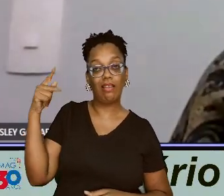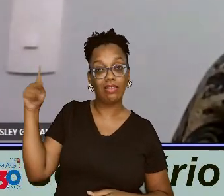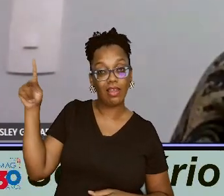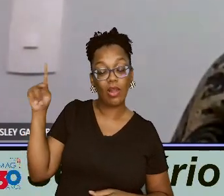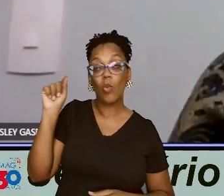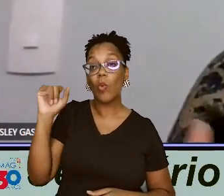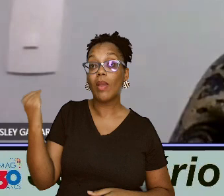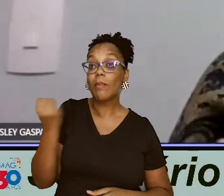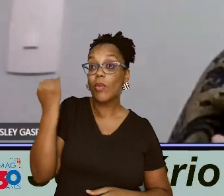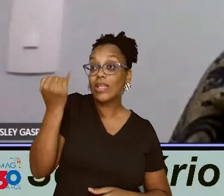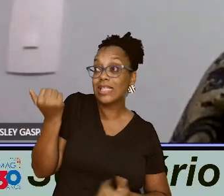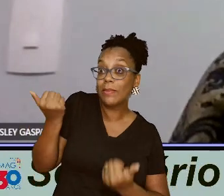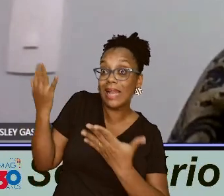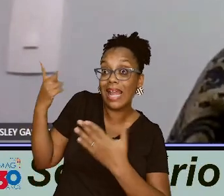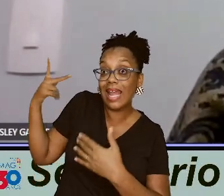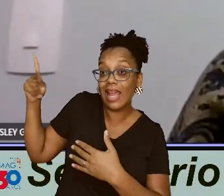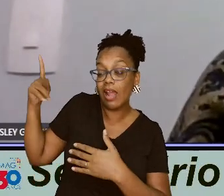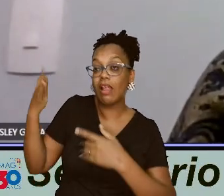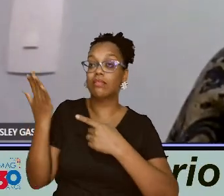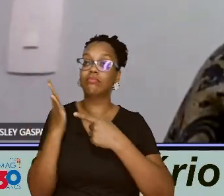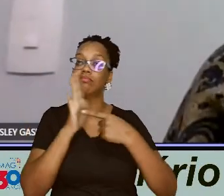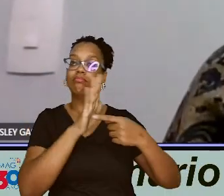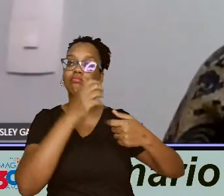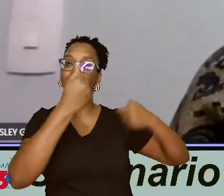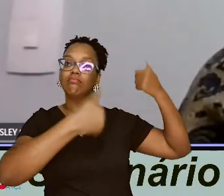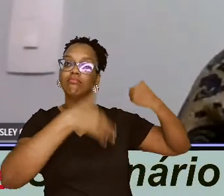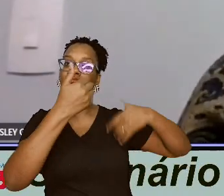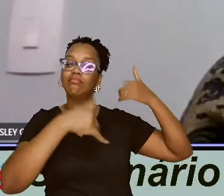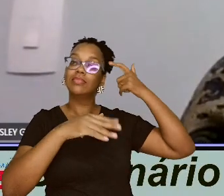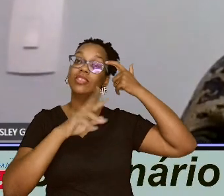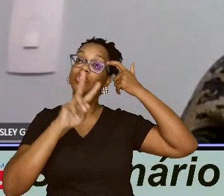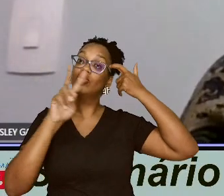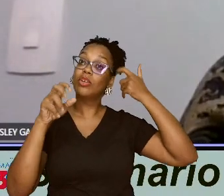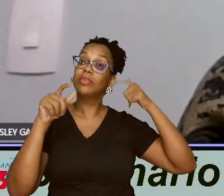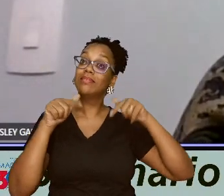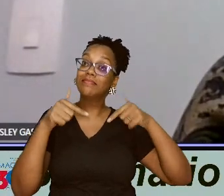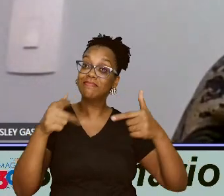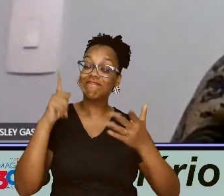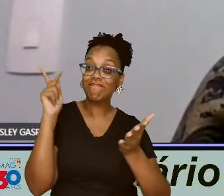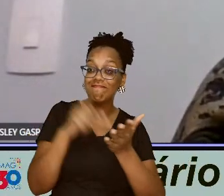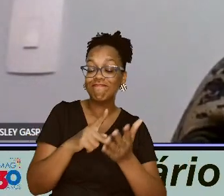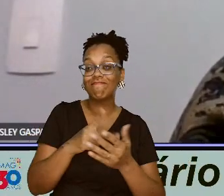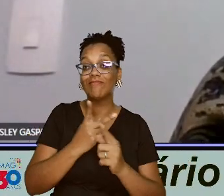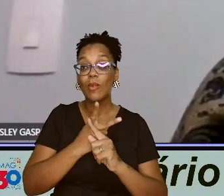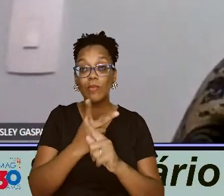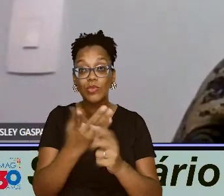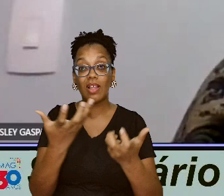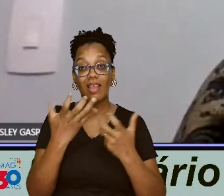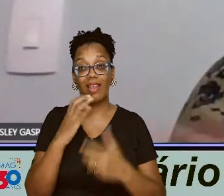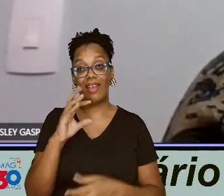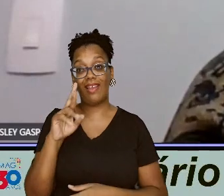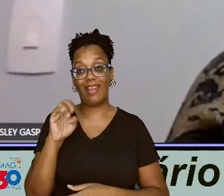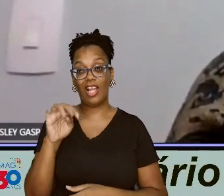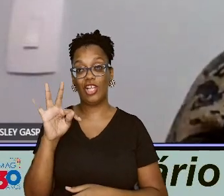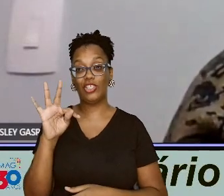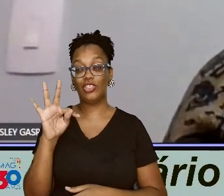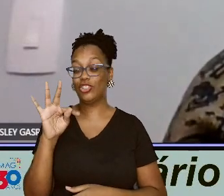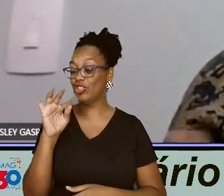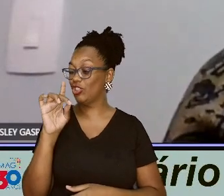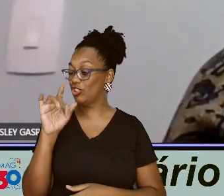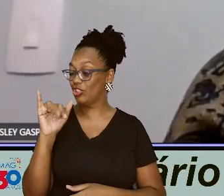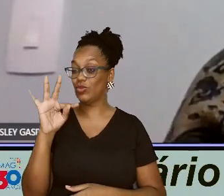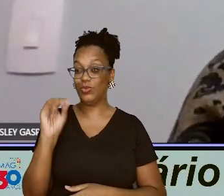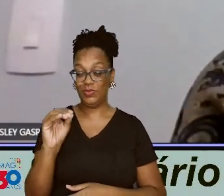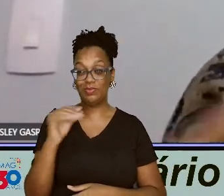importante para ela em termos de efetividade de busca do crédito, né? Mas que acabou não,